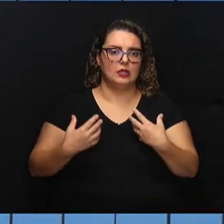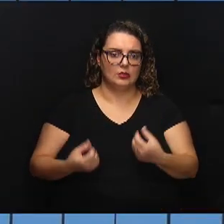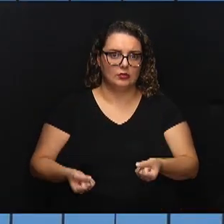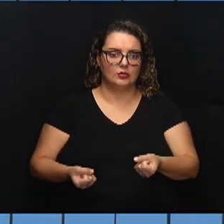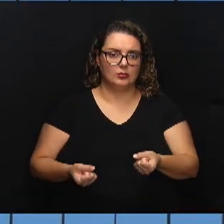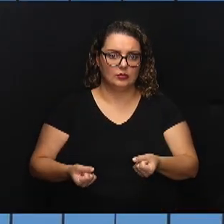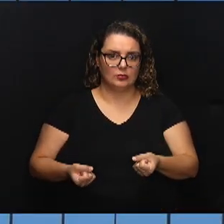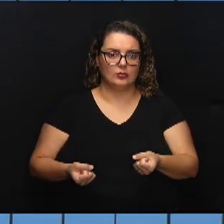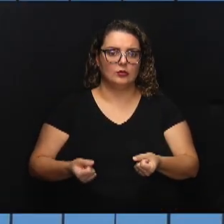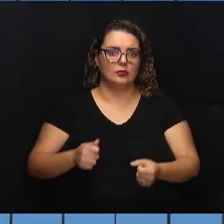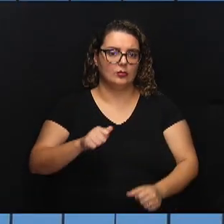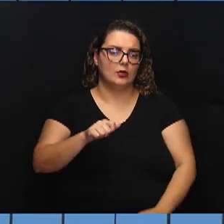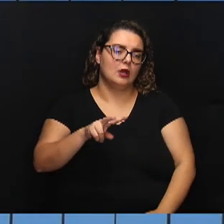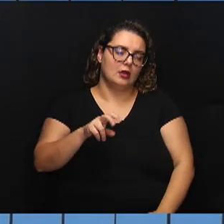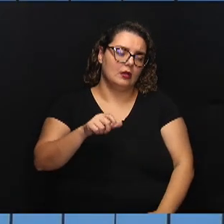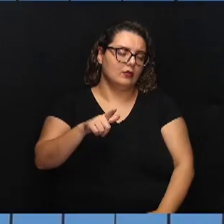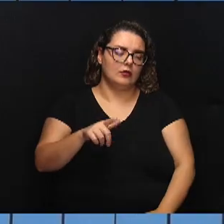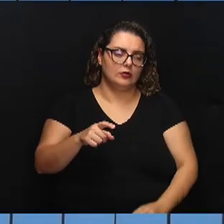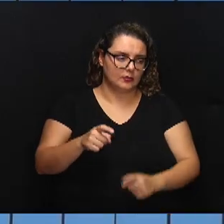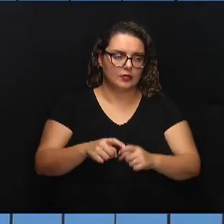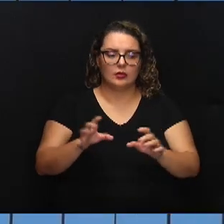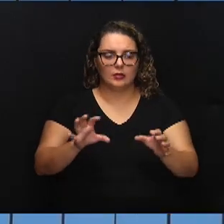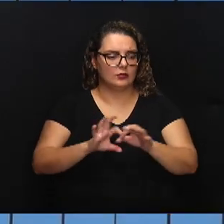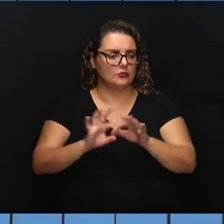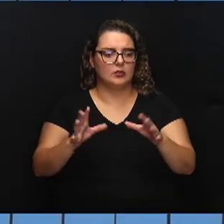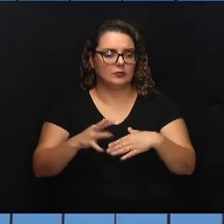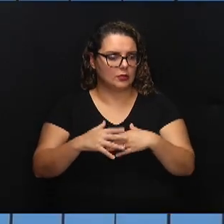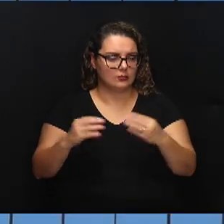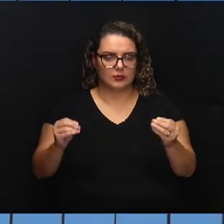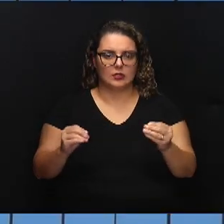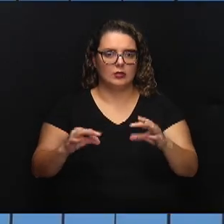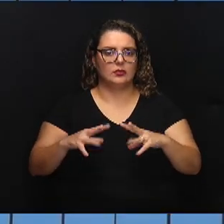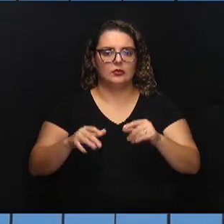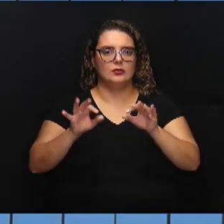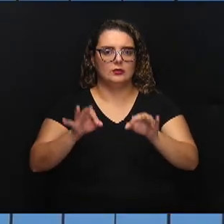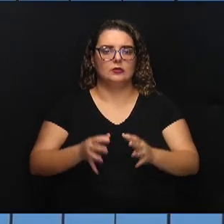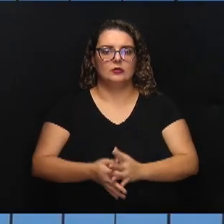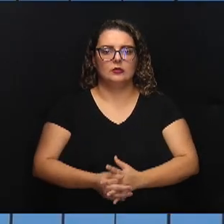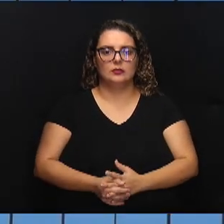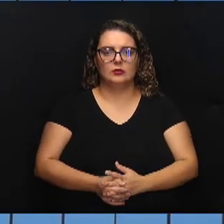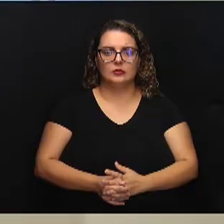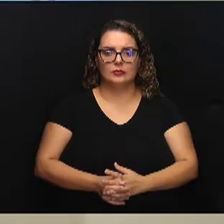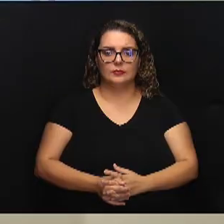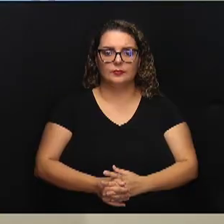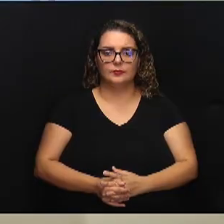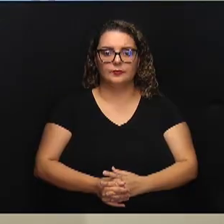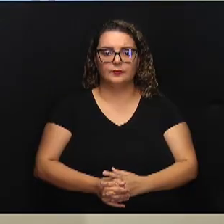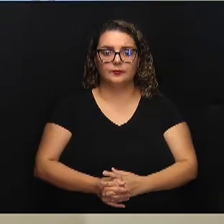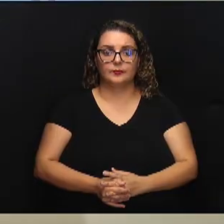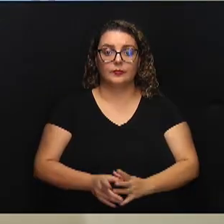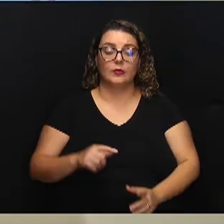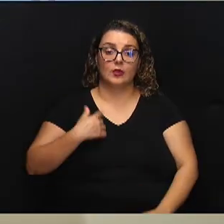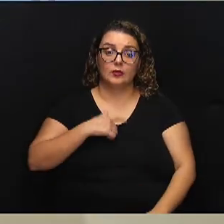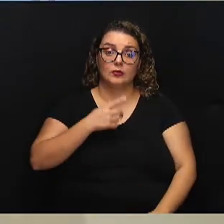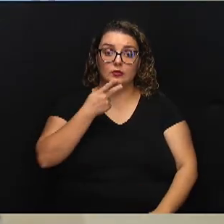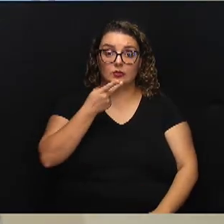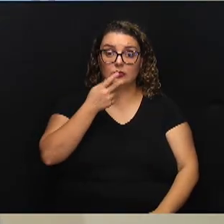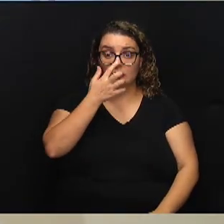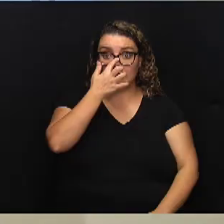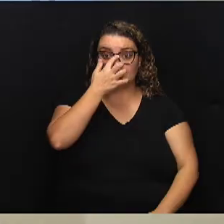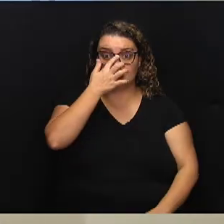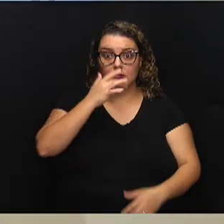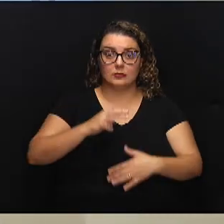o aval do médico, né? Não, realmente agora está curada, está tudo certo, né? A gente fala em